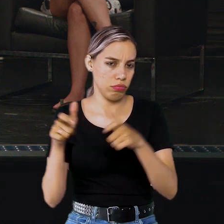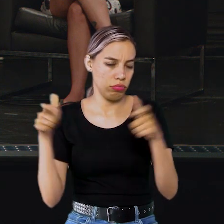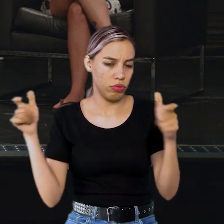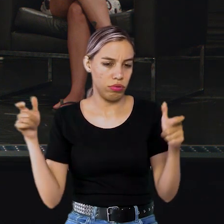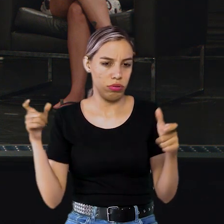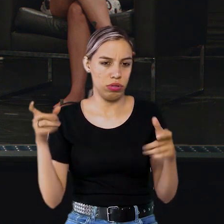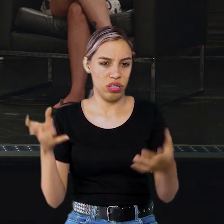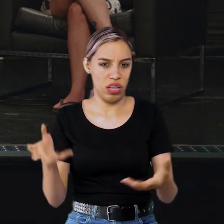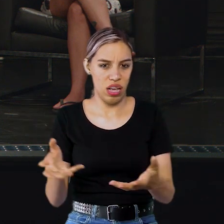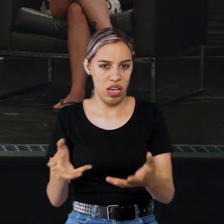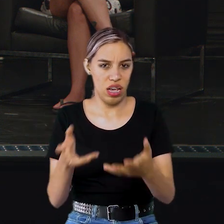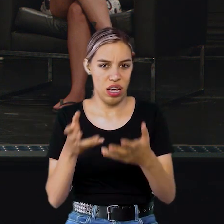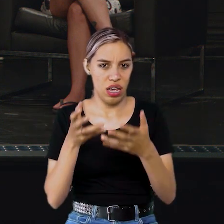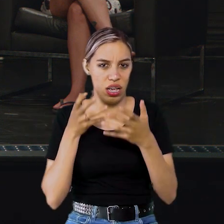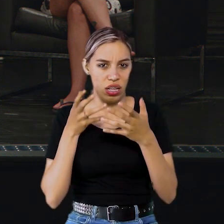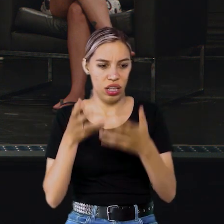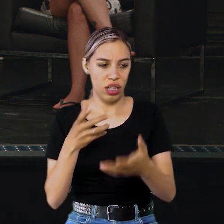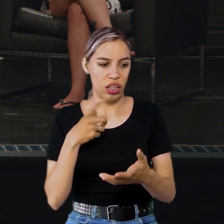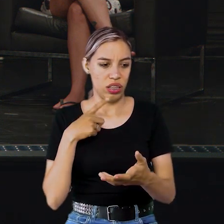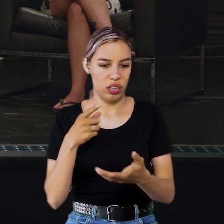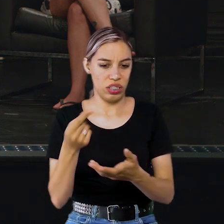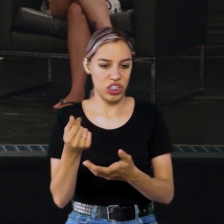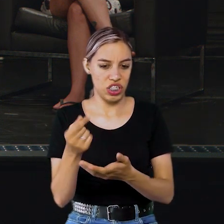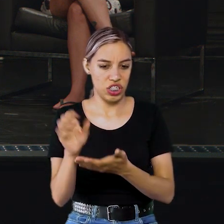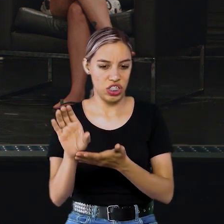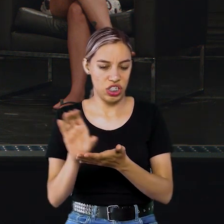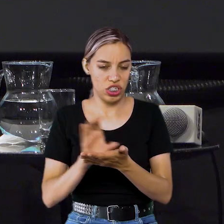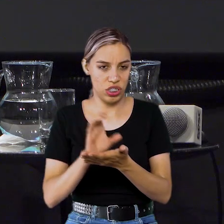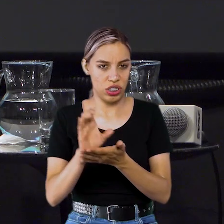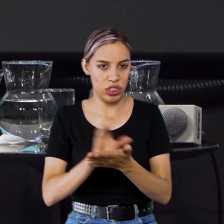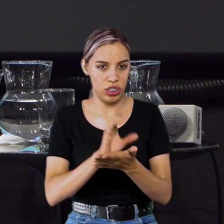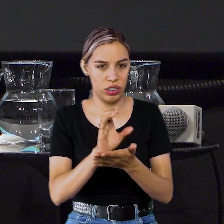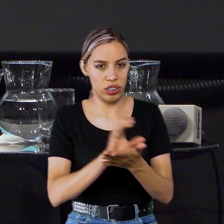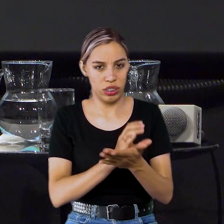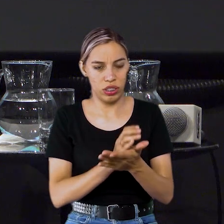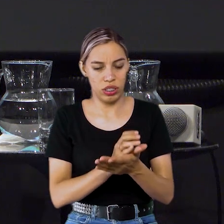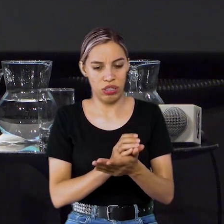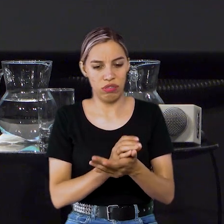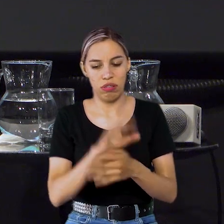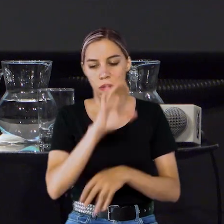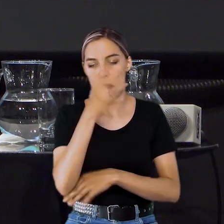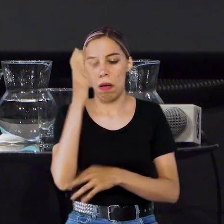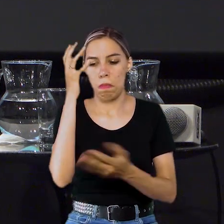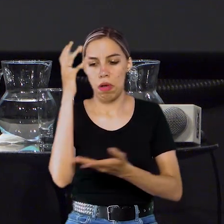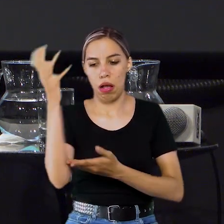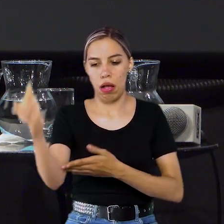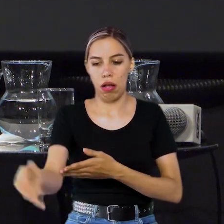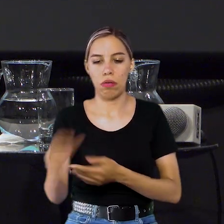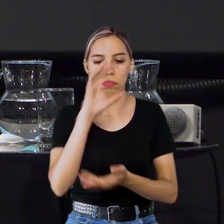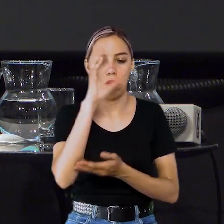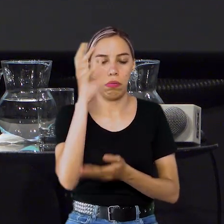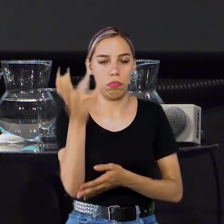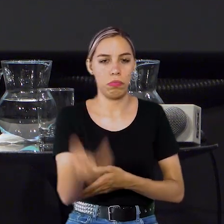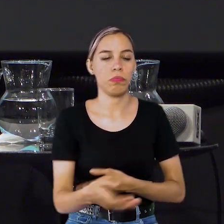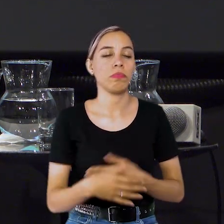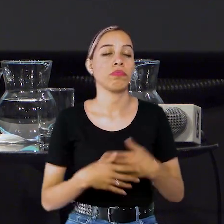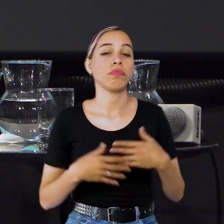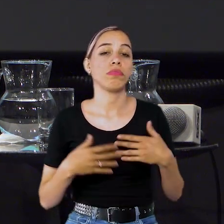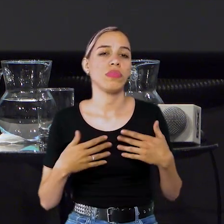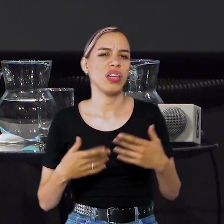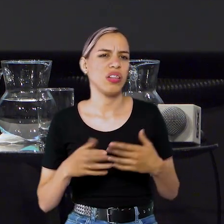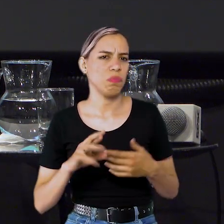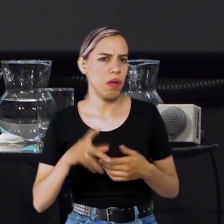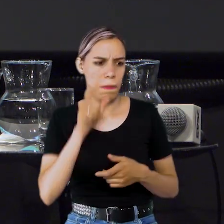que visam, né, esse capital, né? Eles que estão destruindo, não as pessoas. As pessoas são